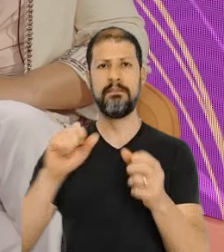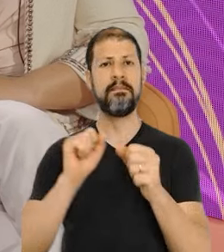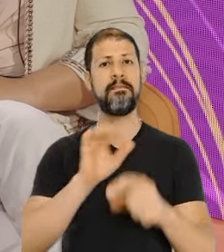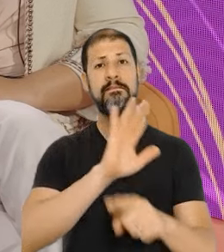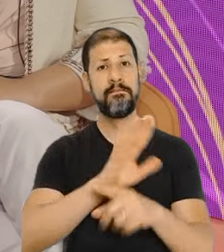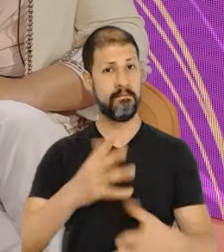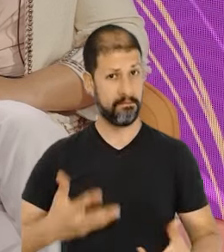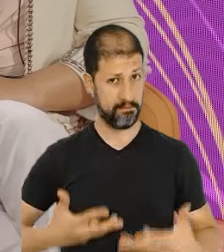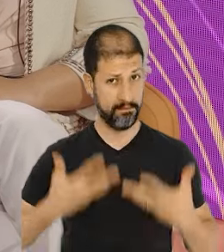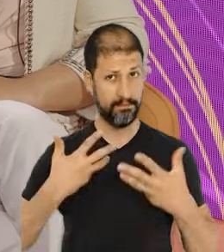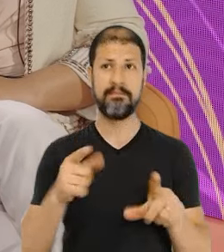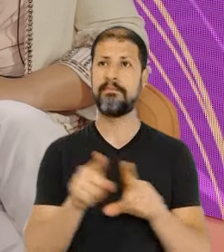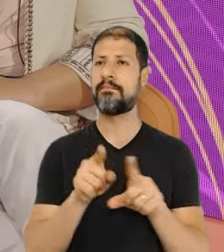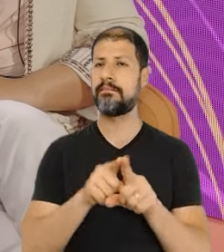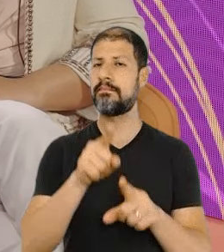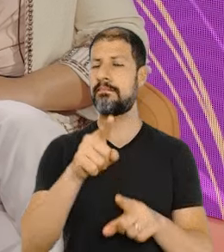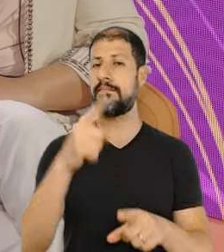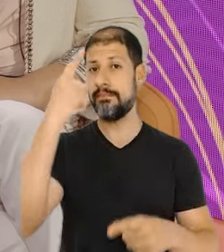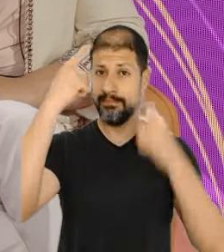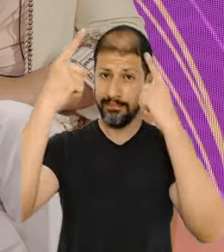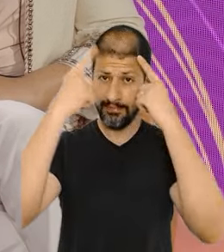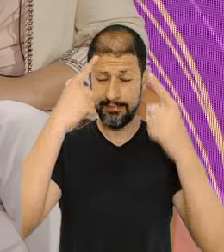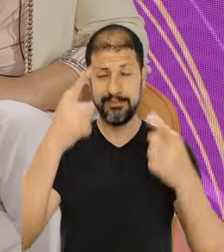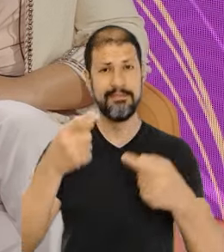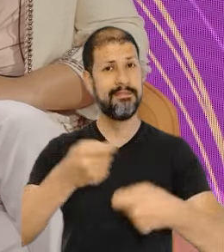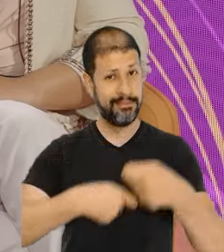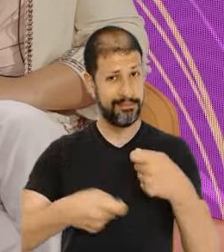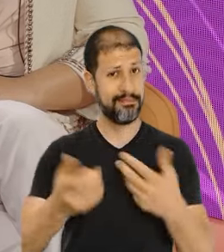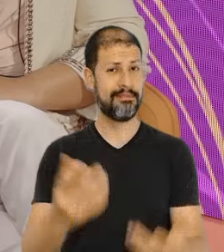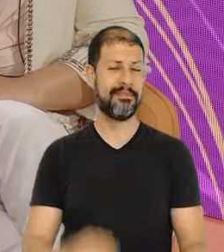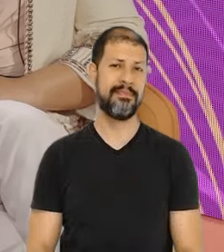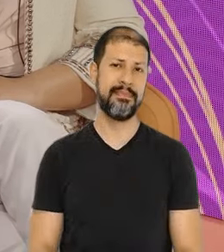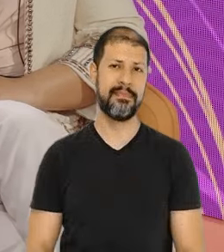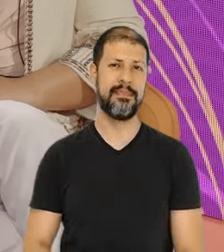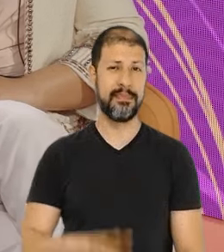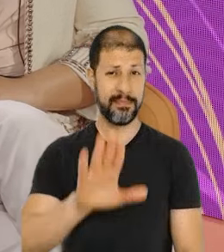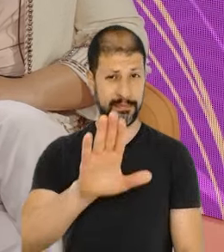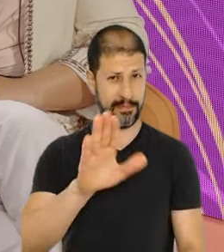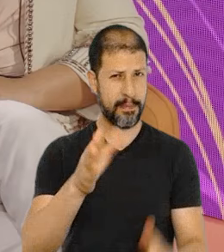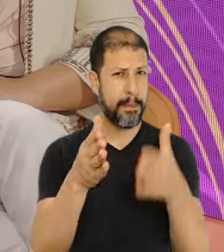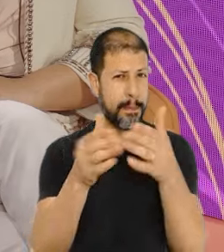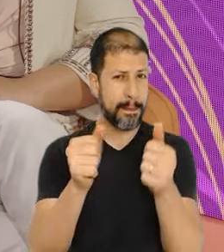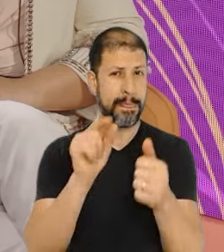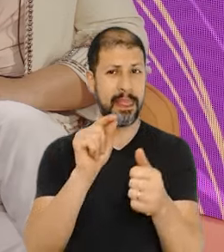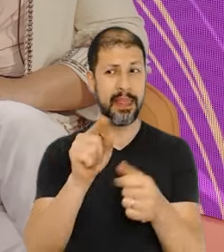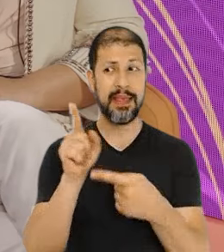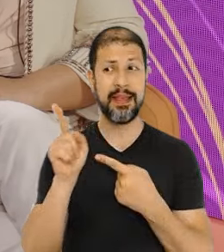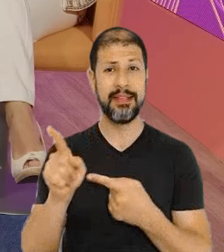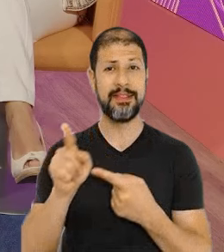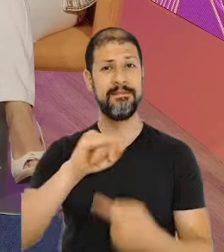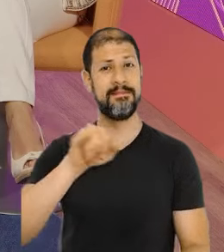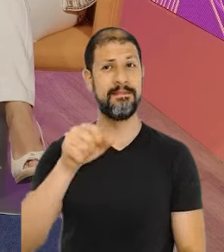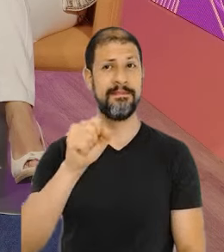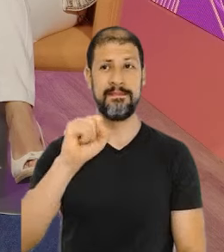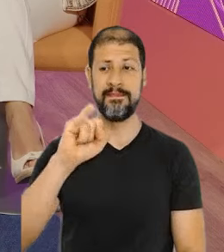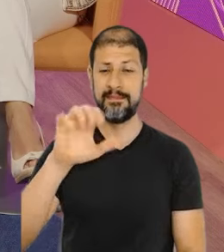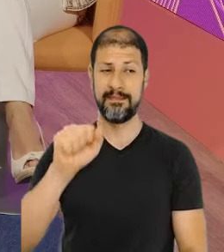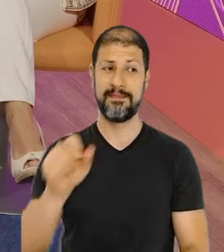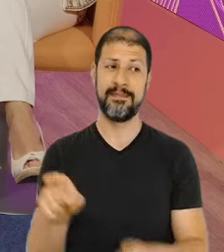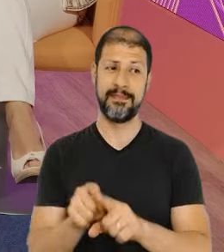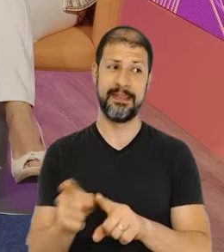te inspirar e às vezes até você ter uma ideia de negócio E aí eu vou pedir pra Jéssica e